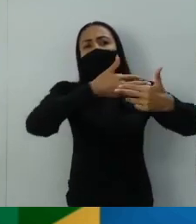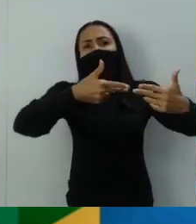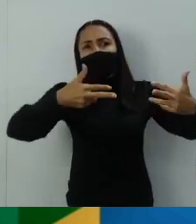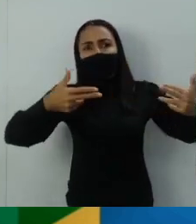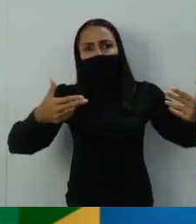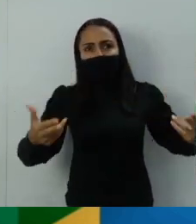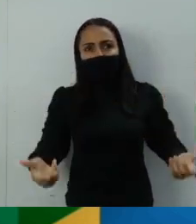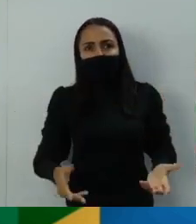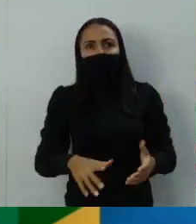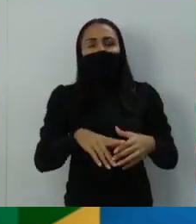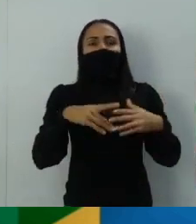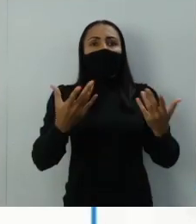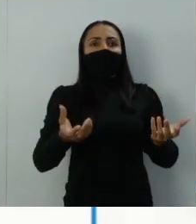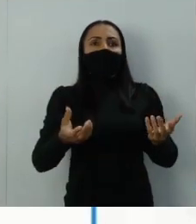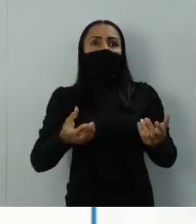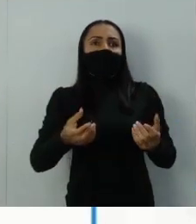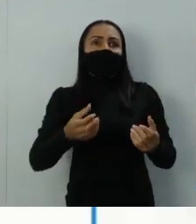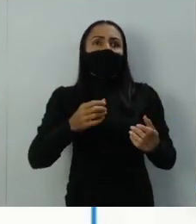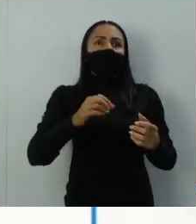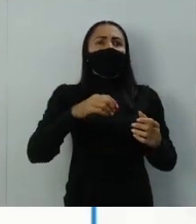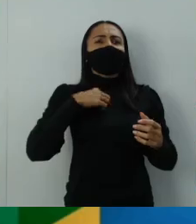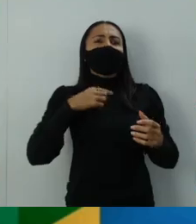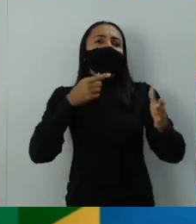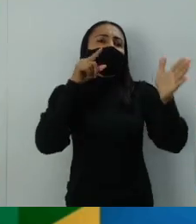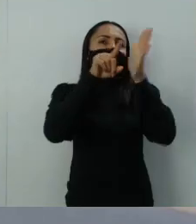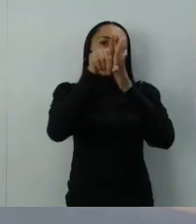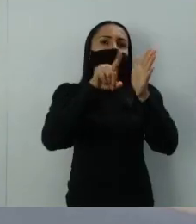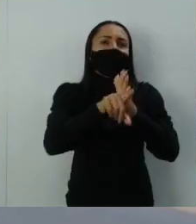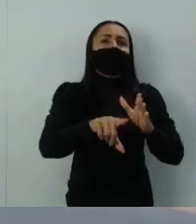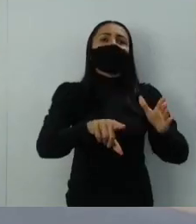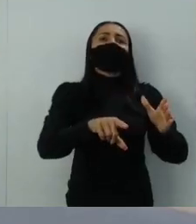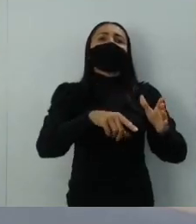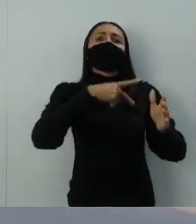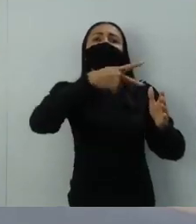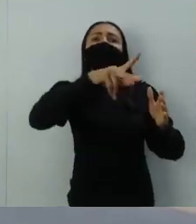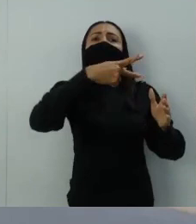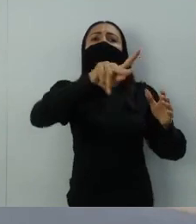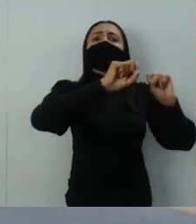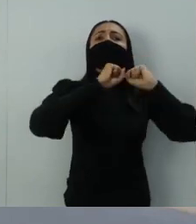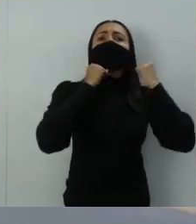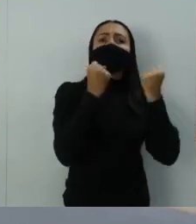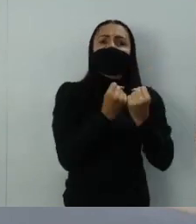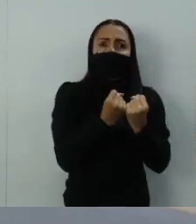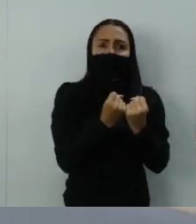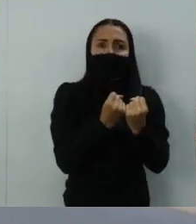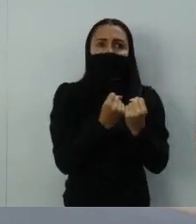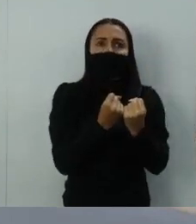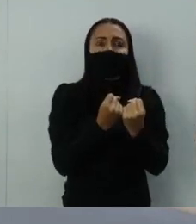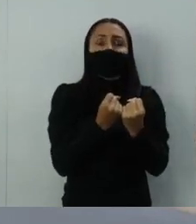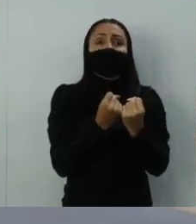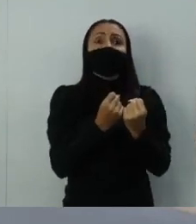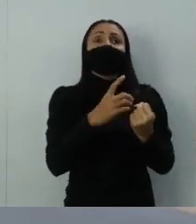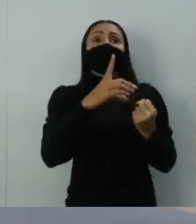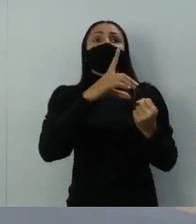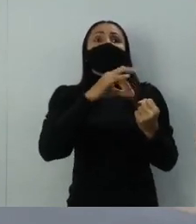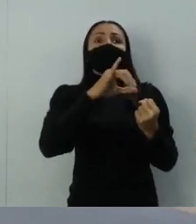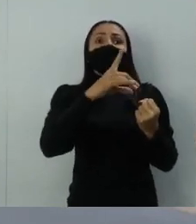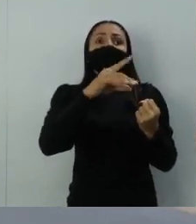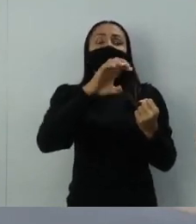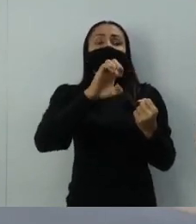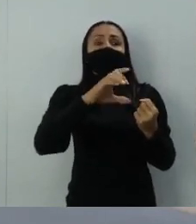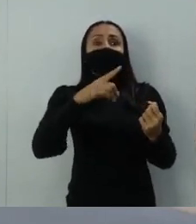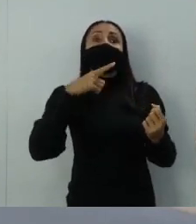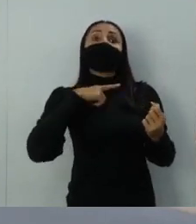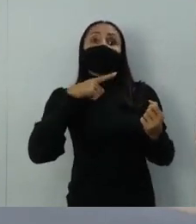ele começava a questionar a sua sociedade. Porque ideologia todos podemos ter, mas a